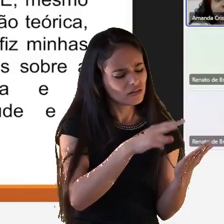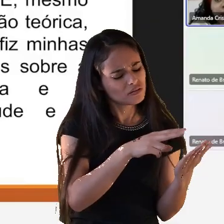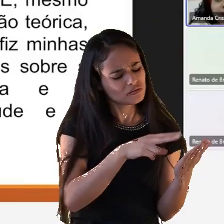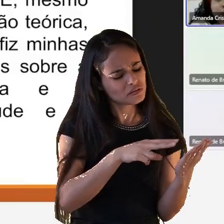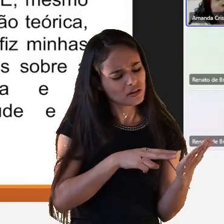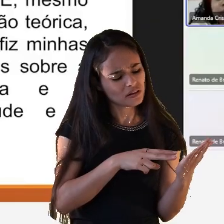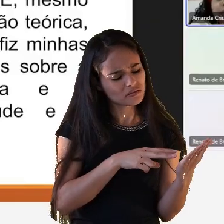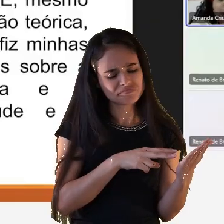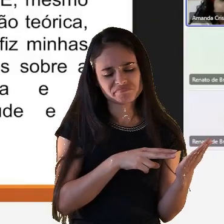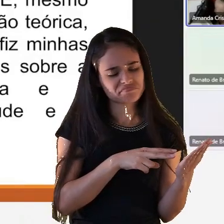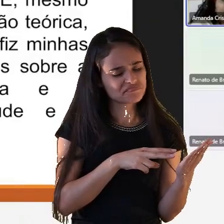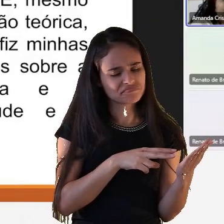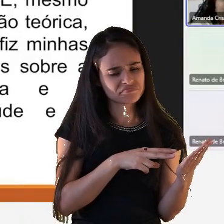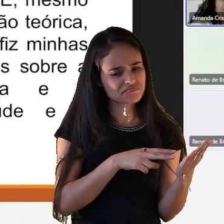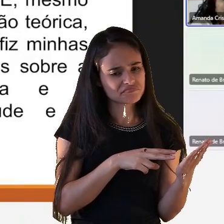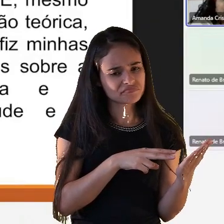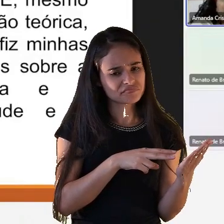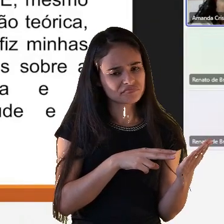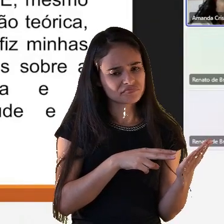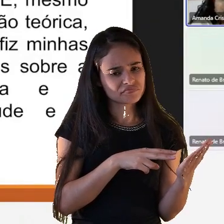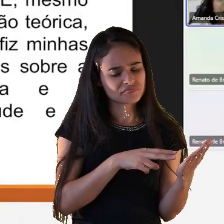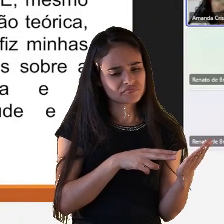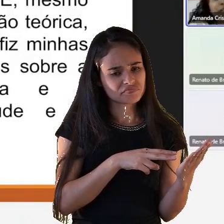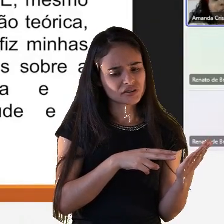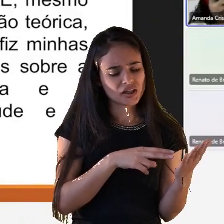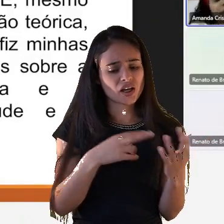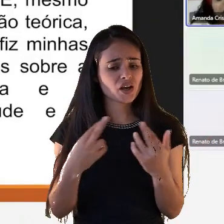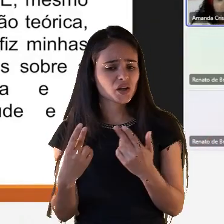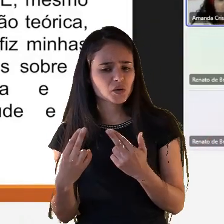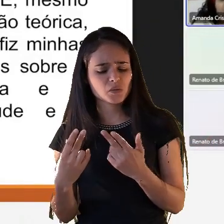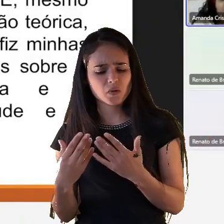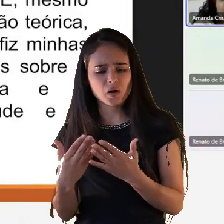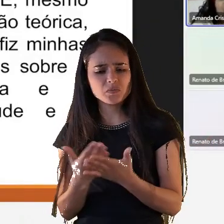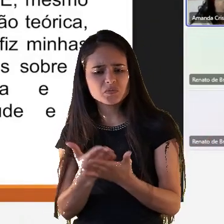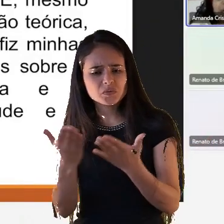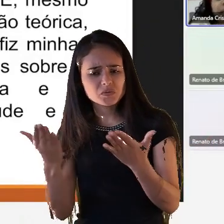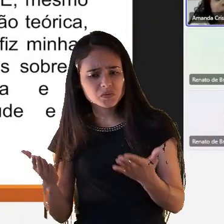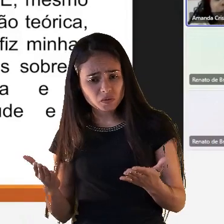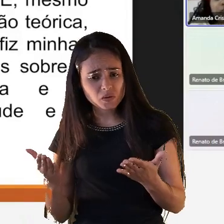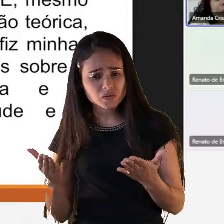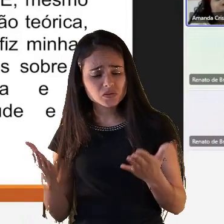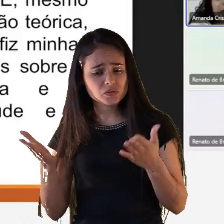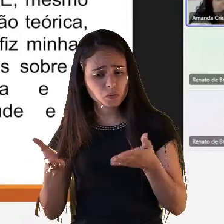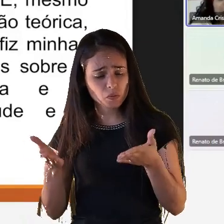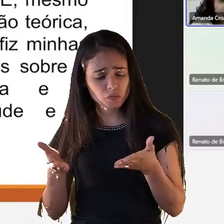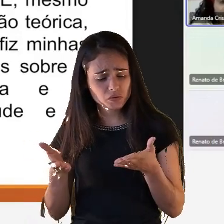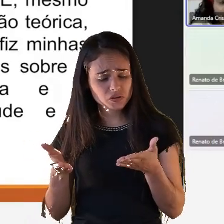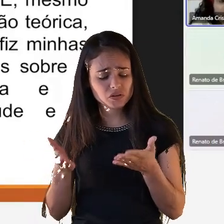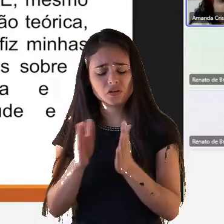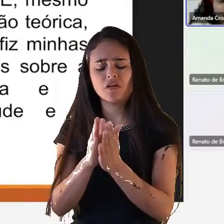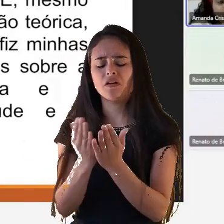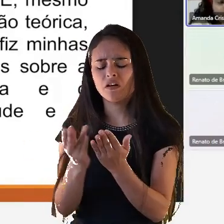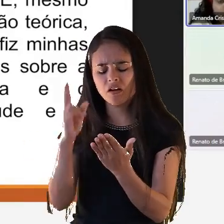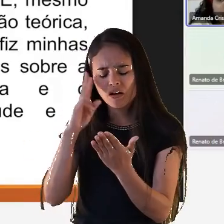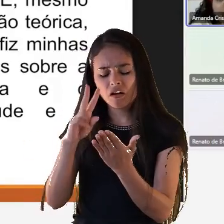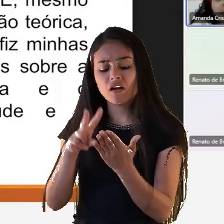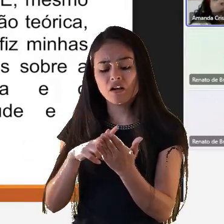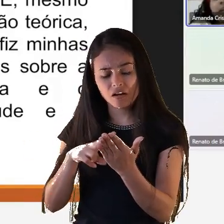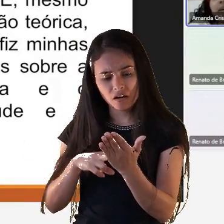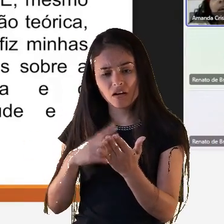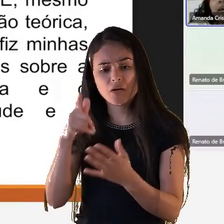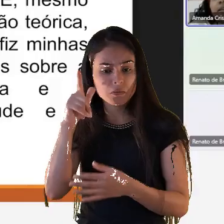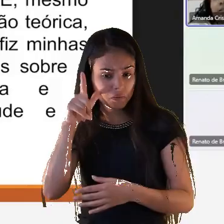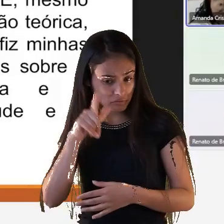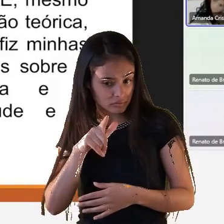vão contar essa história do Brasil de maneira afrocentrada, eu costumo dizer que eu fui aprender sobre,